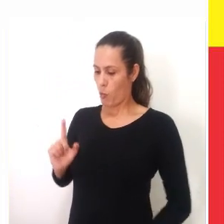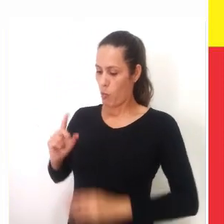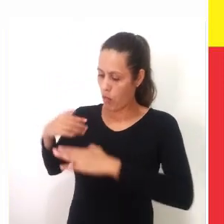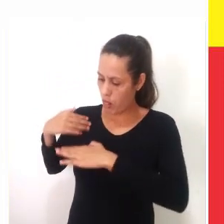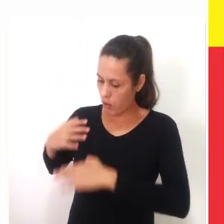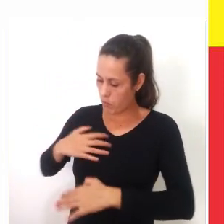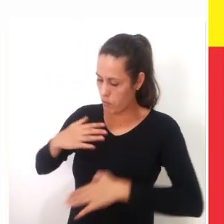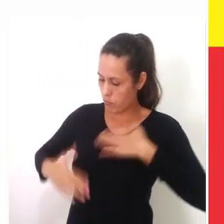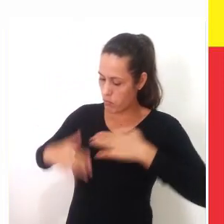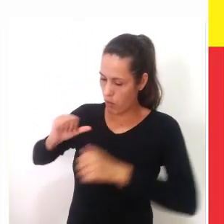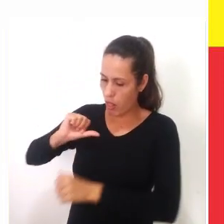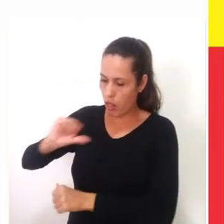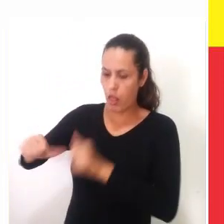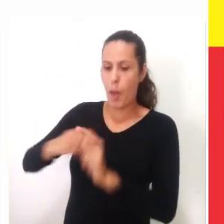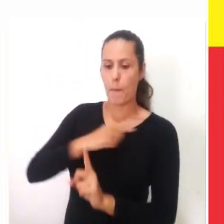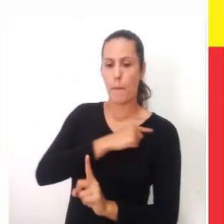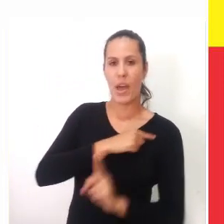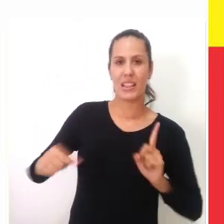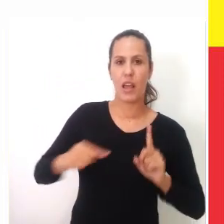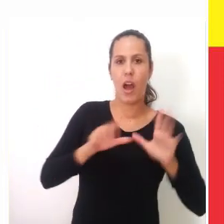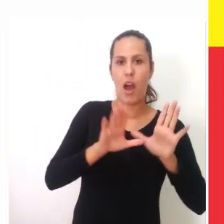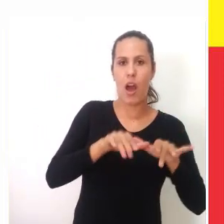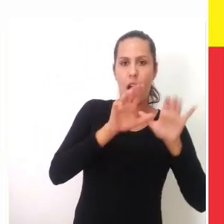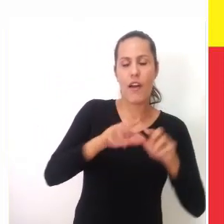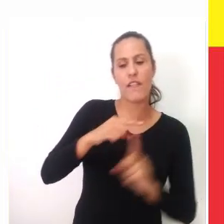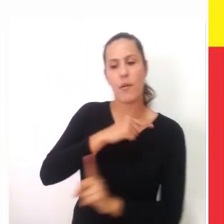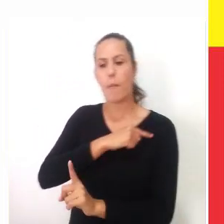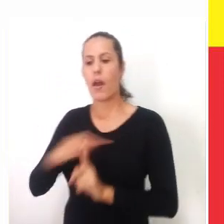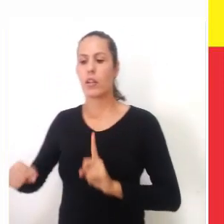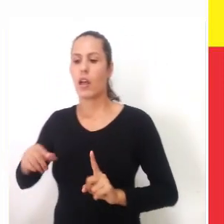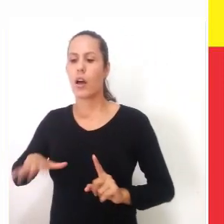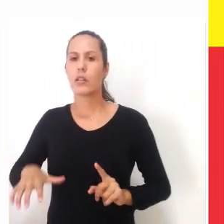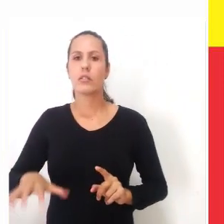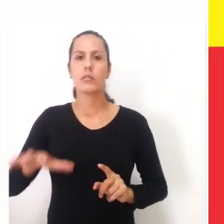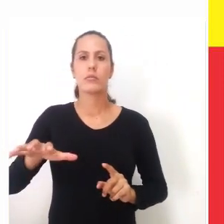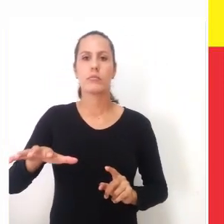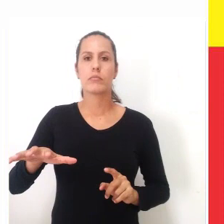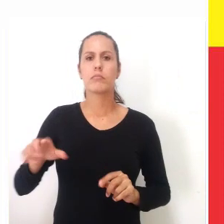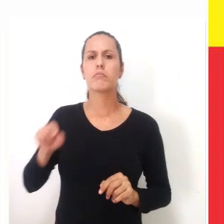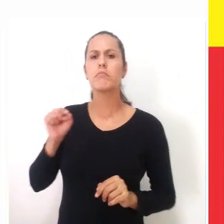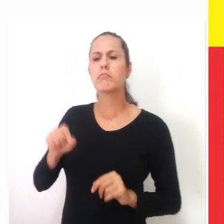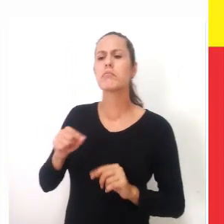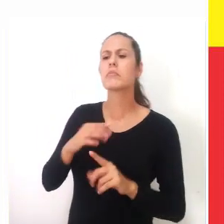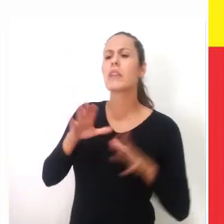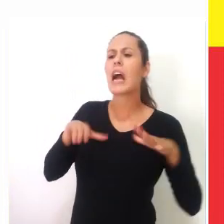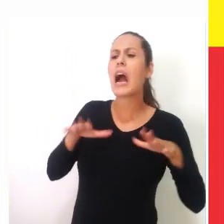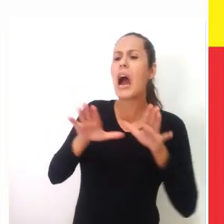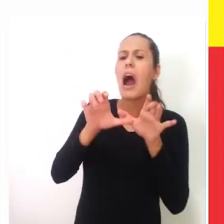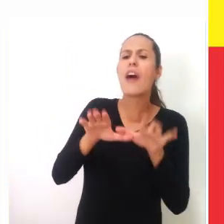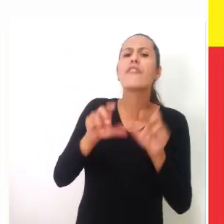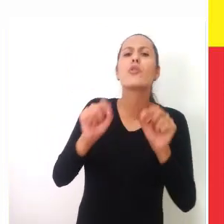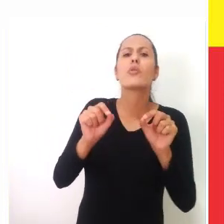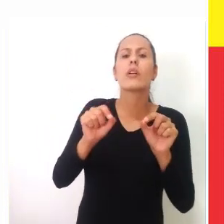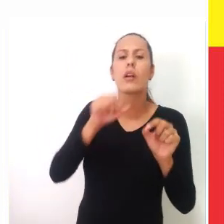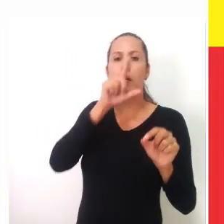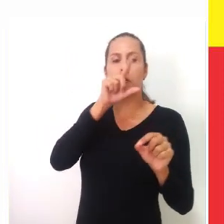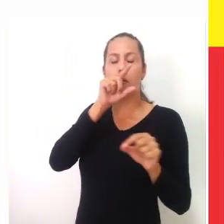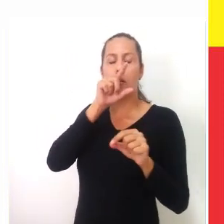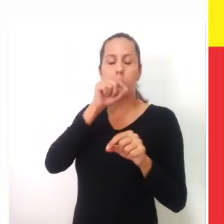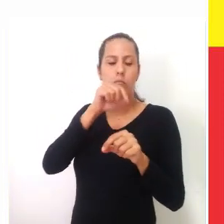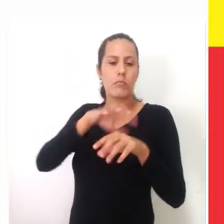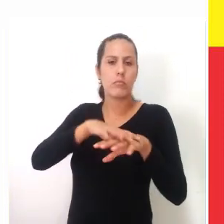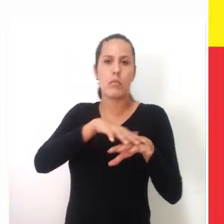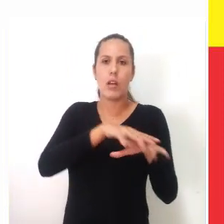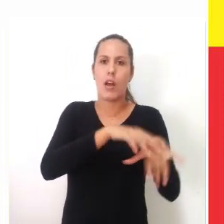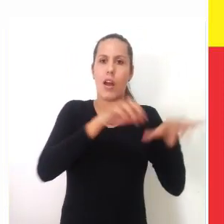que é metade ave, metade réptil. O que é que ele possui das aves, Dantas? Penas e asas. E